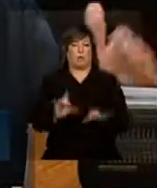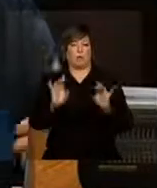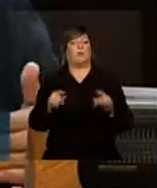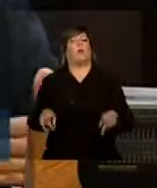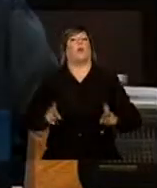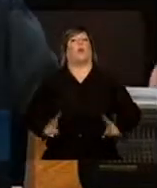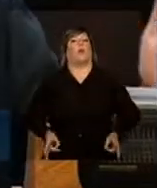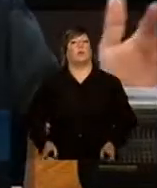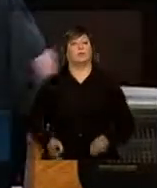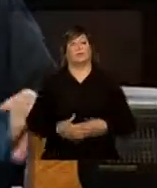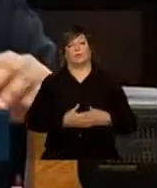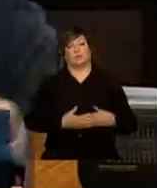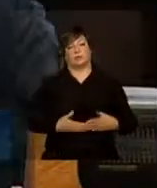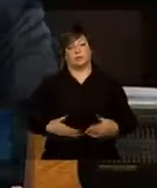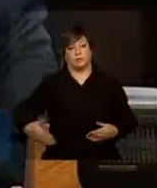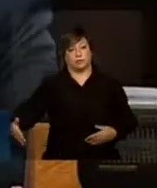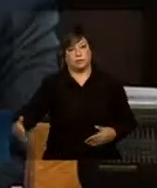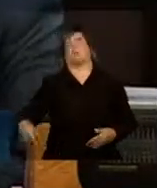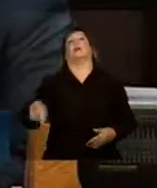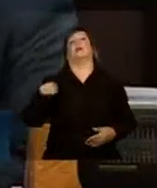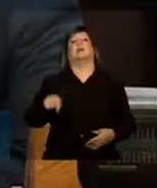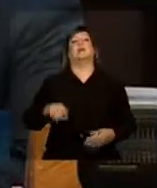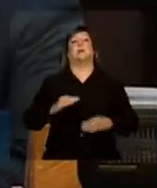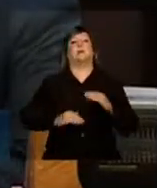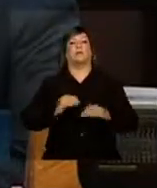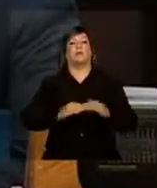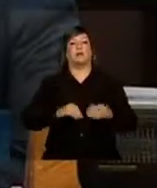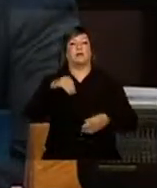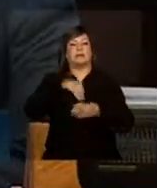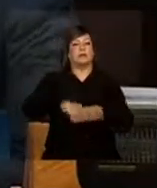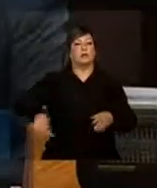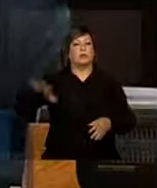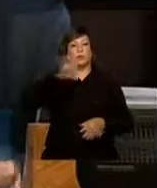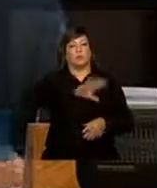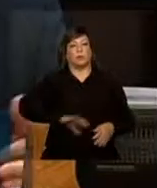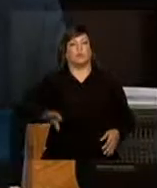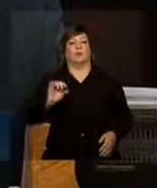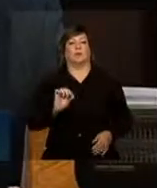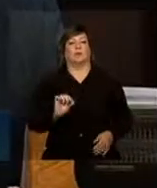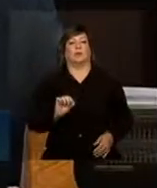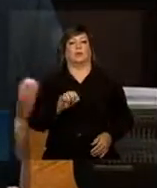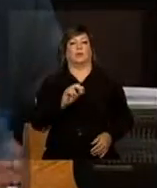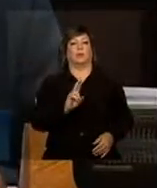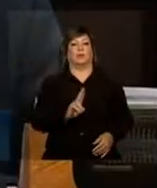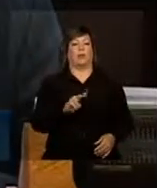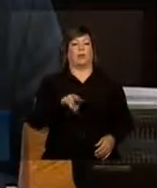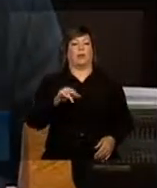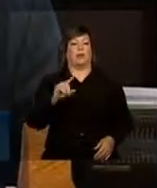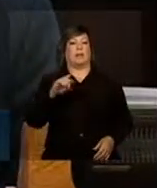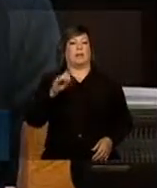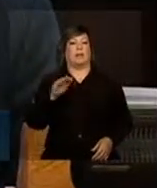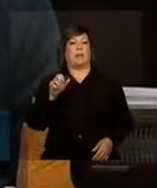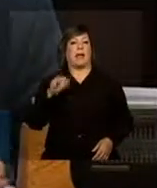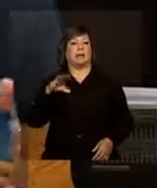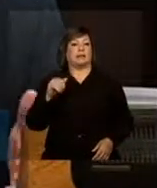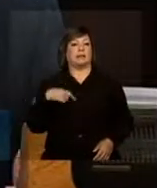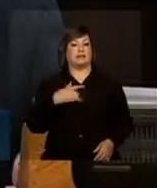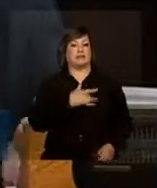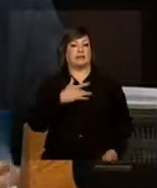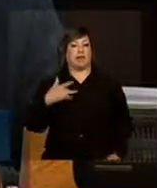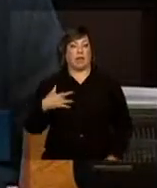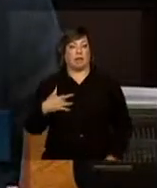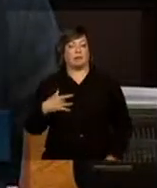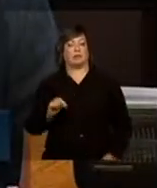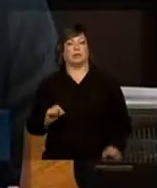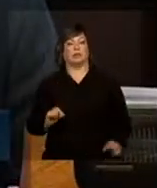continua ao longo da atuação desses profissionais nas unidades de base de saúde. Só irão para as unidades, para os